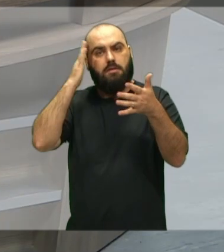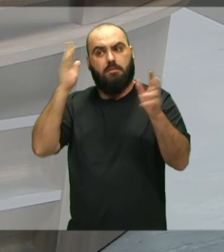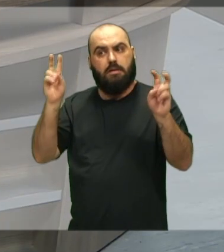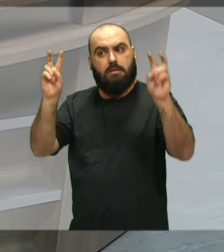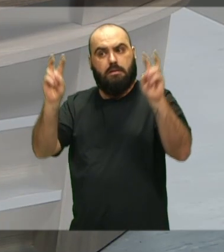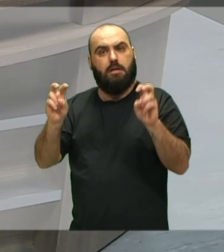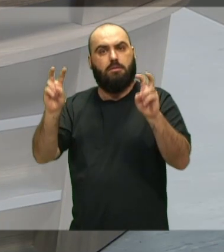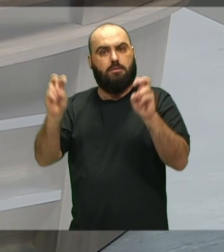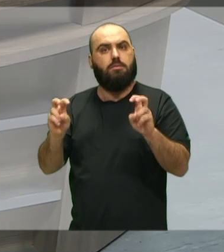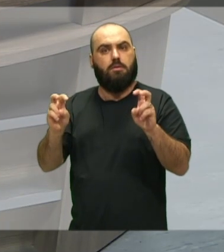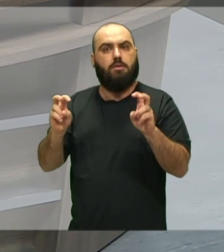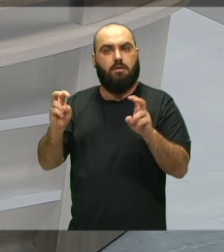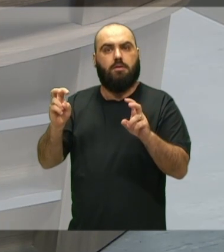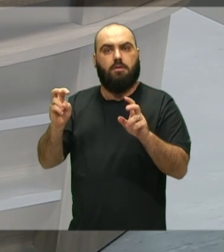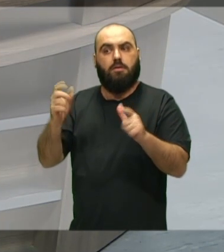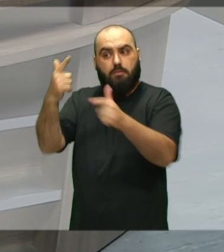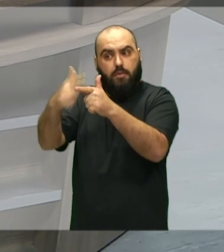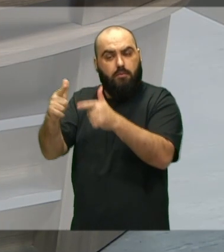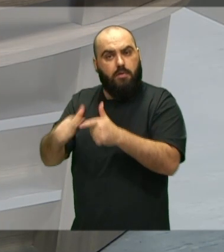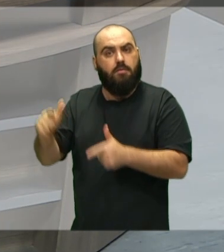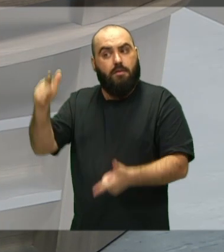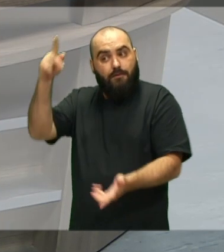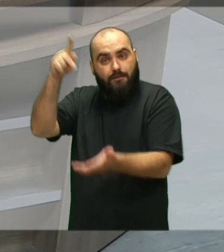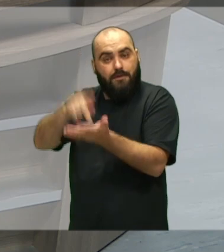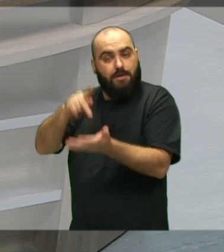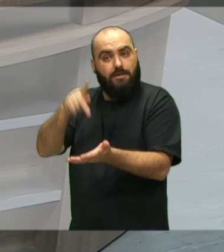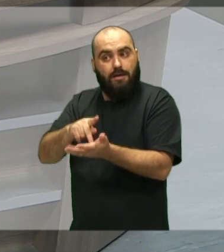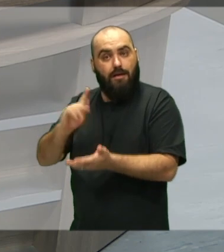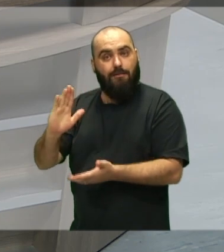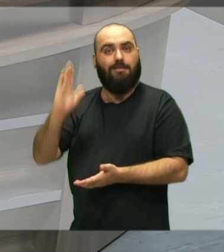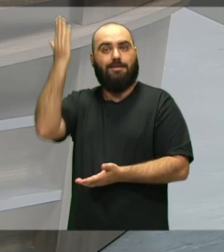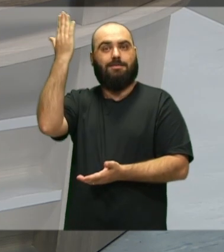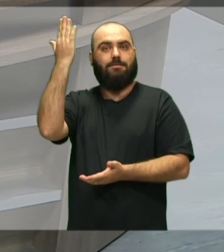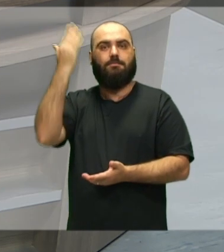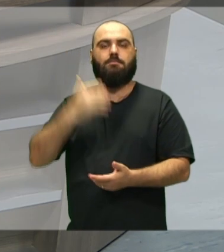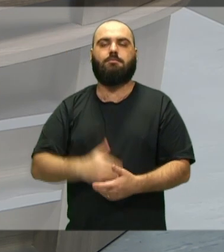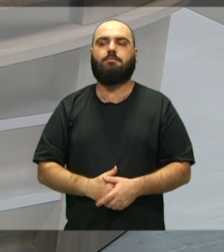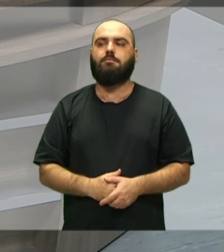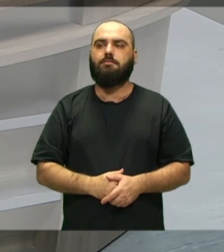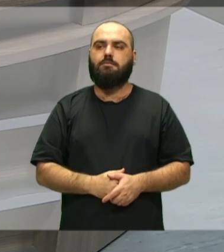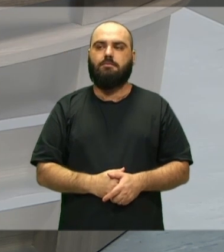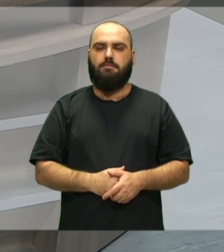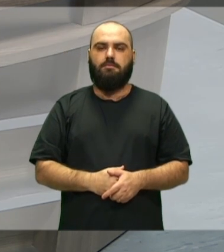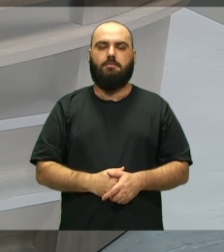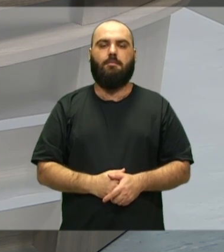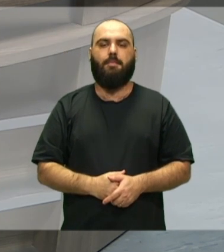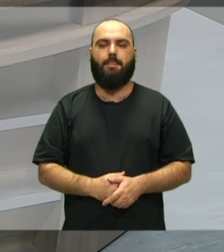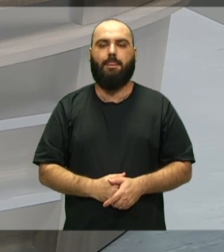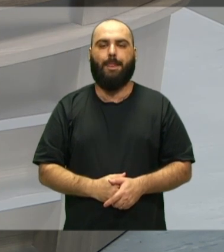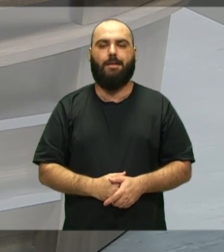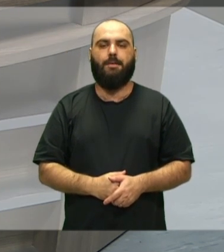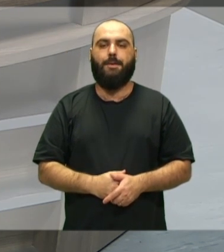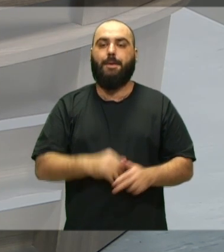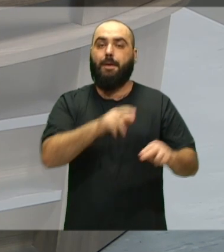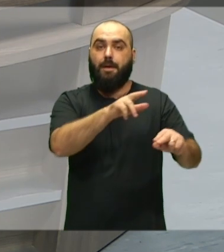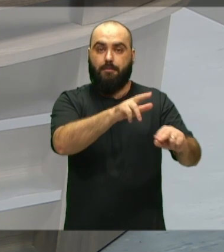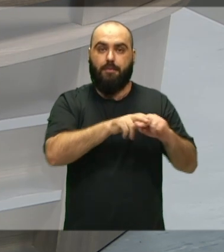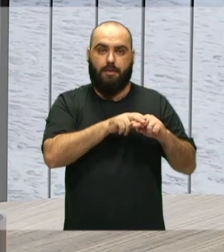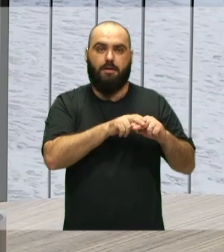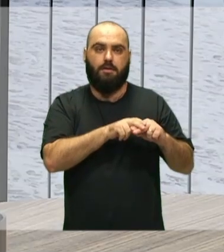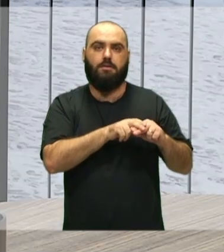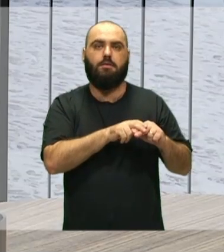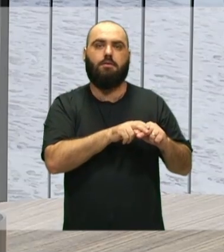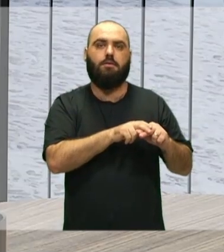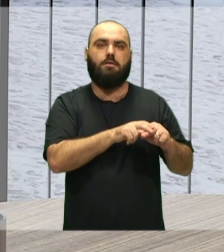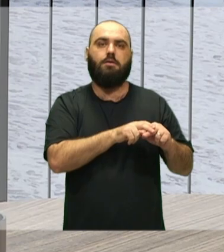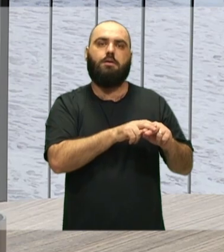problema juntamente à realidade, né? Então, trazendo questões que se vivencia na administração pública, eu